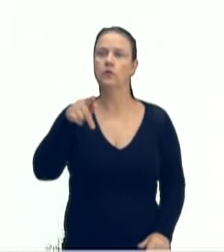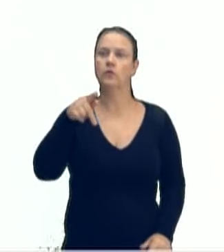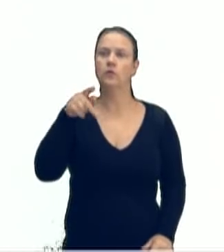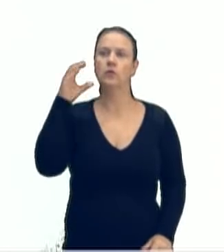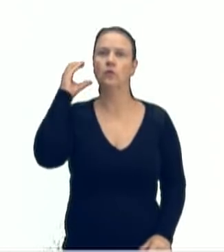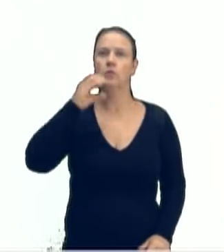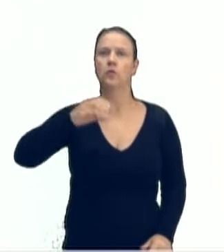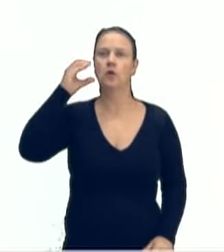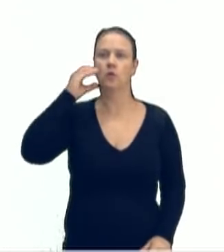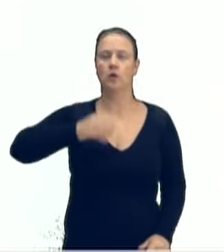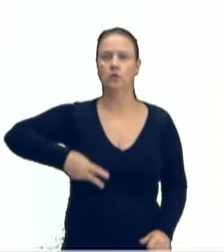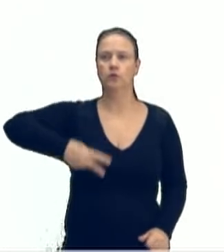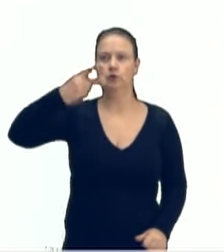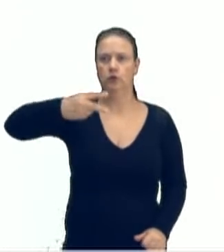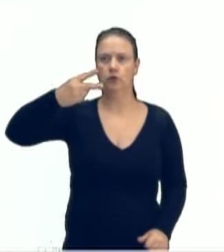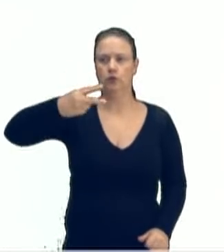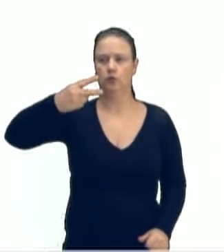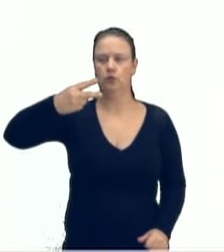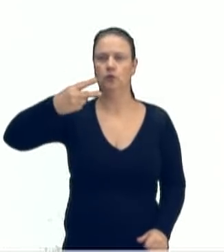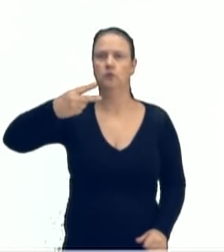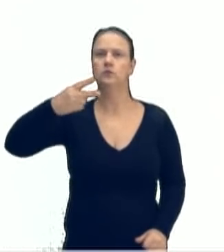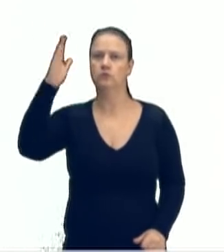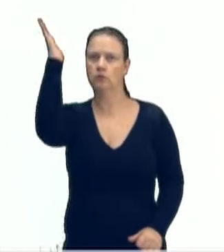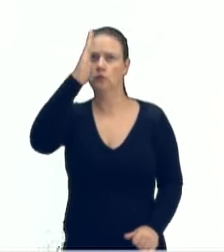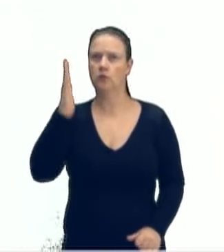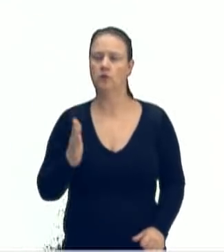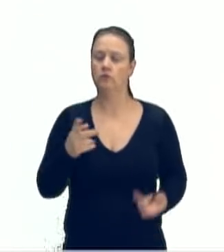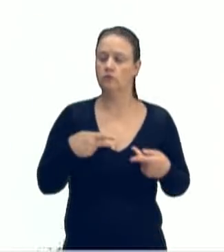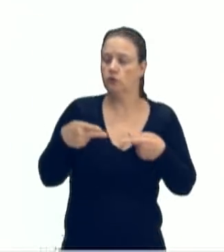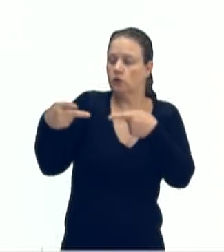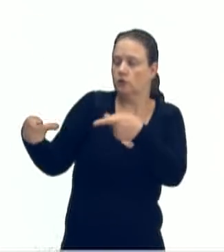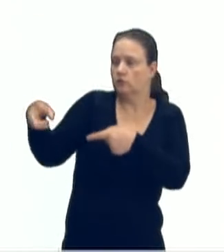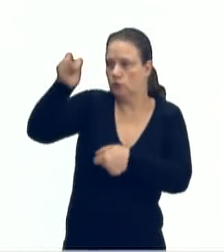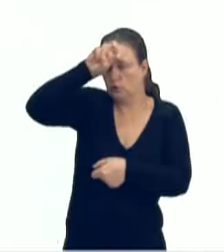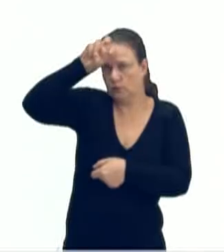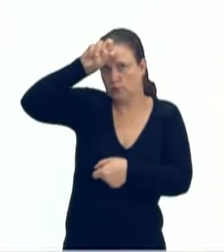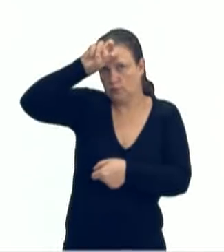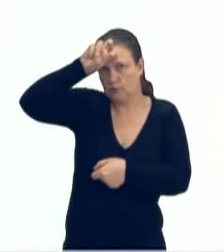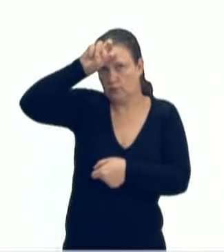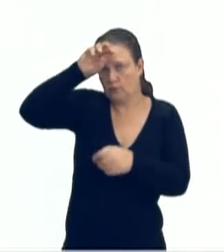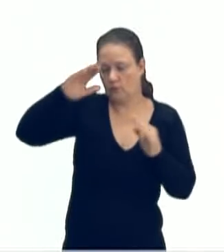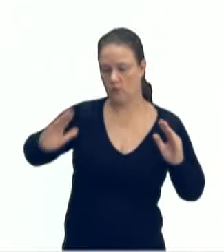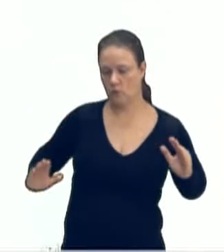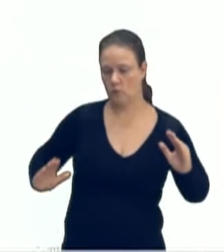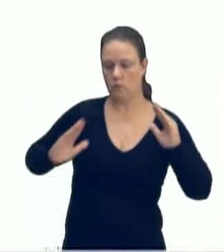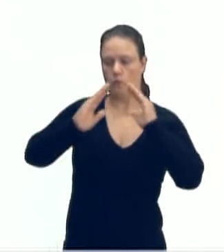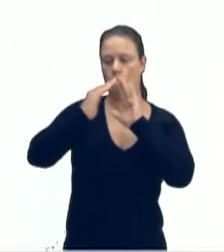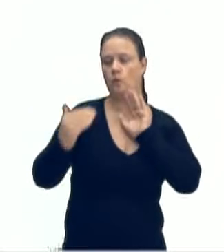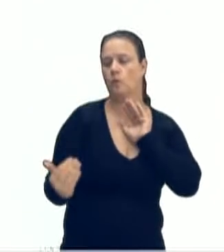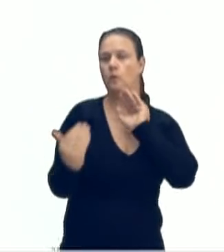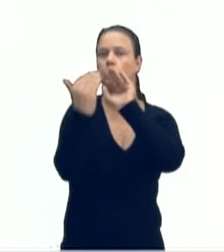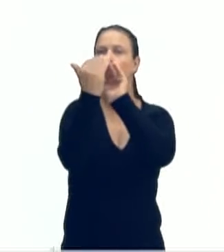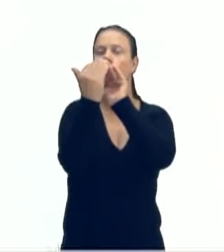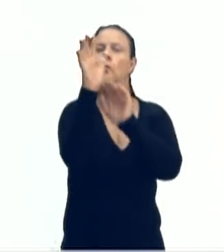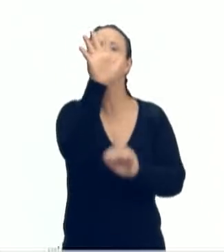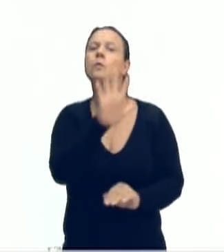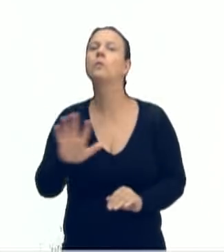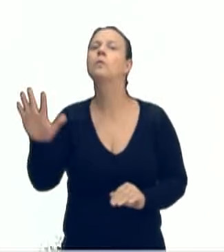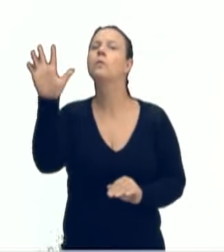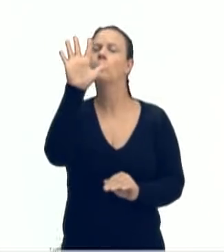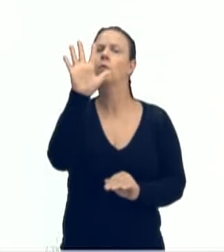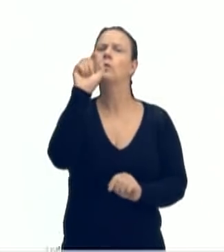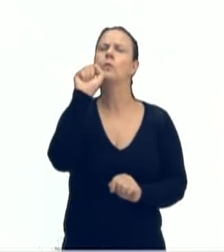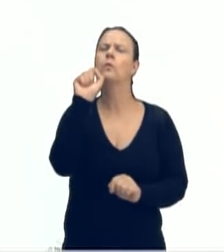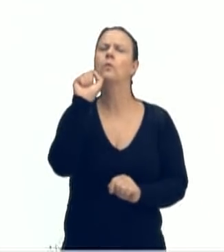uma comitiva visitando o Egito atrás dele. Pirâmide de Quéops, a imagem da